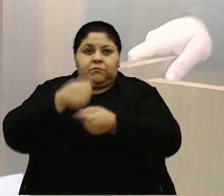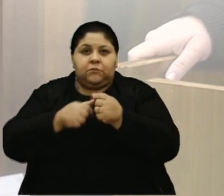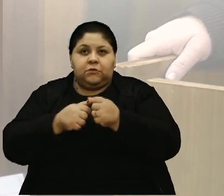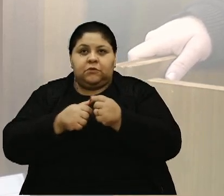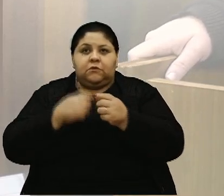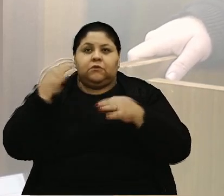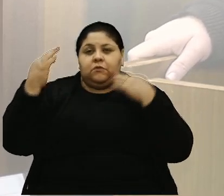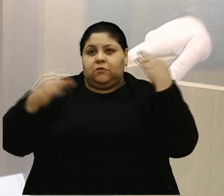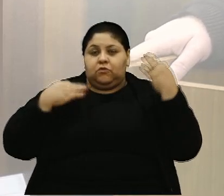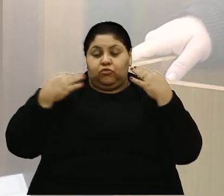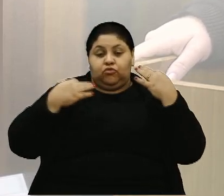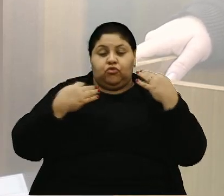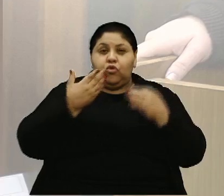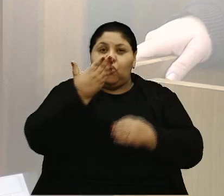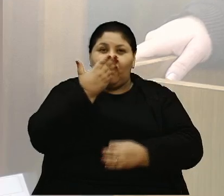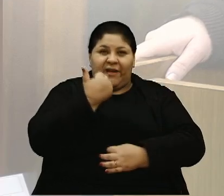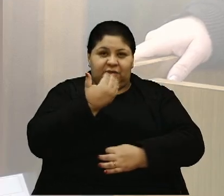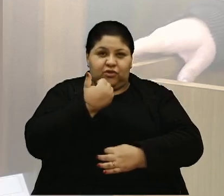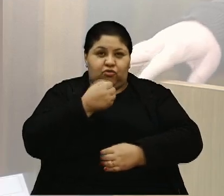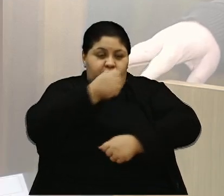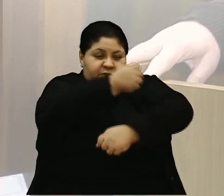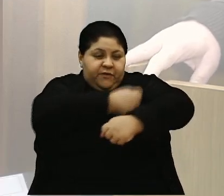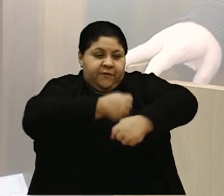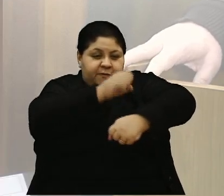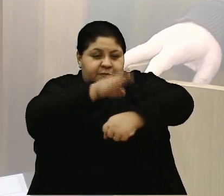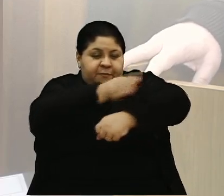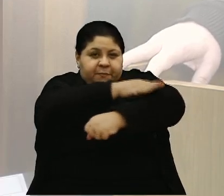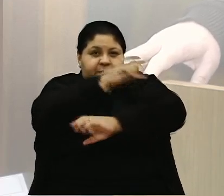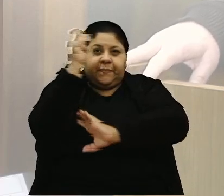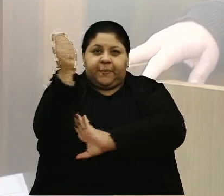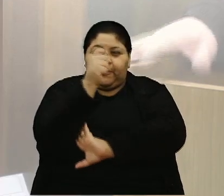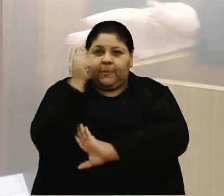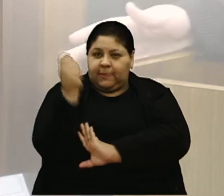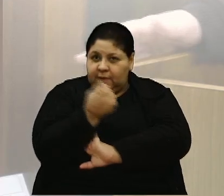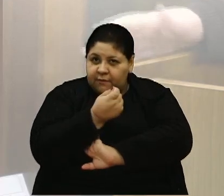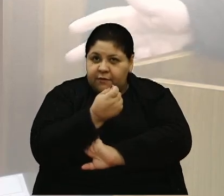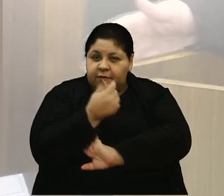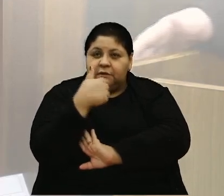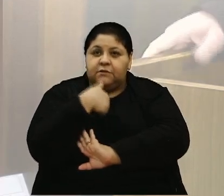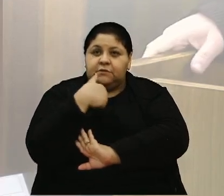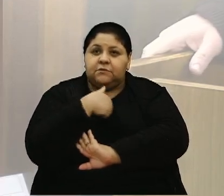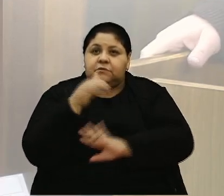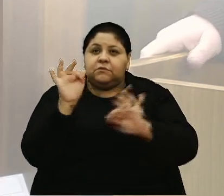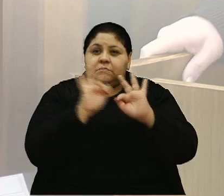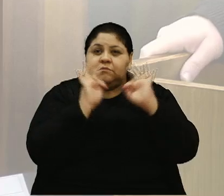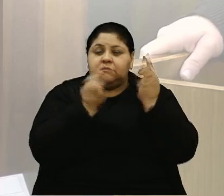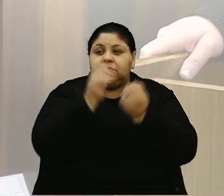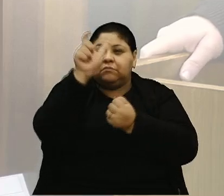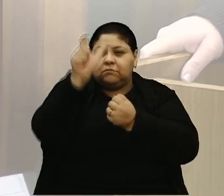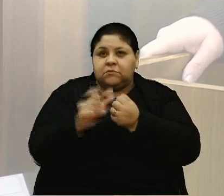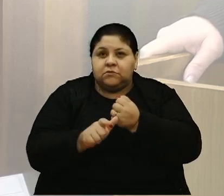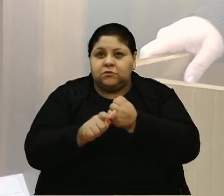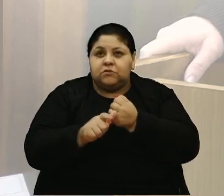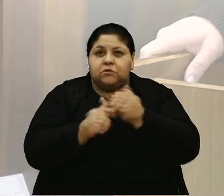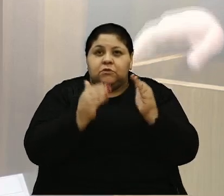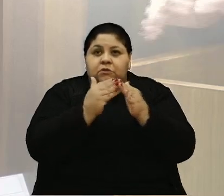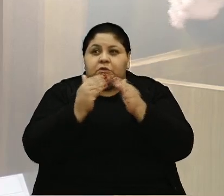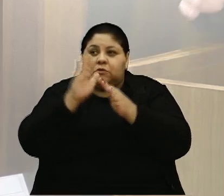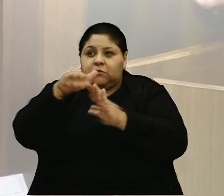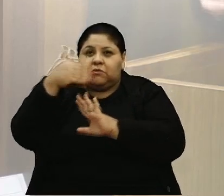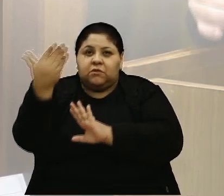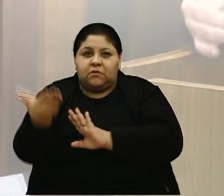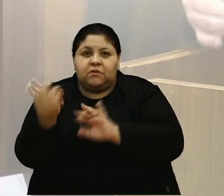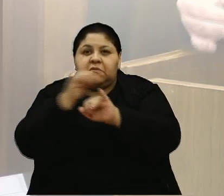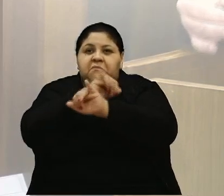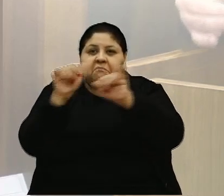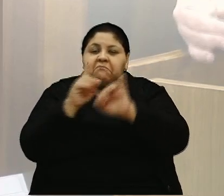turismo gastronômico da Serra Gaúcha, e eu tenho, enfim, parentes, pessoas que moram no exterior, e dizem, olha,